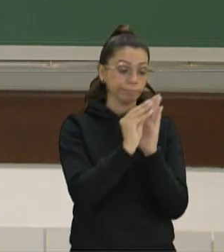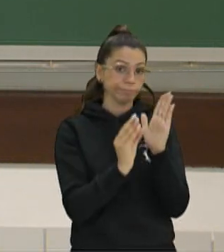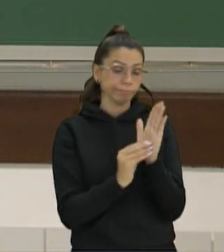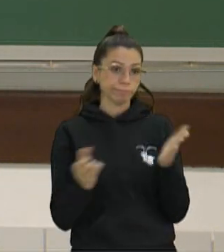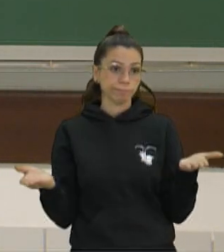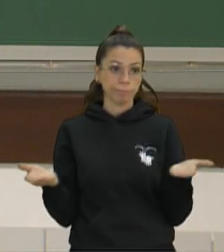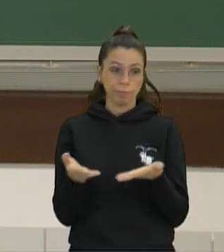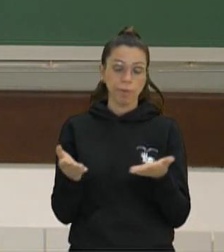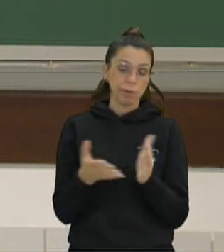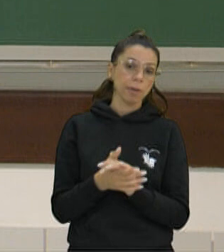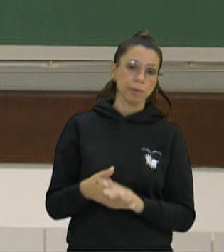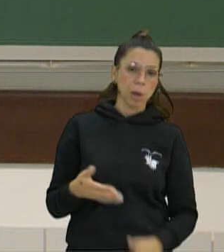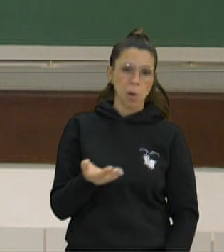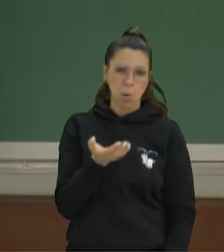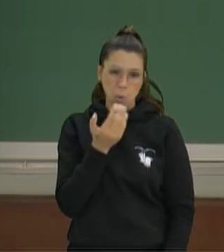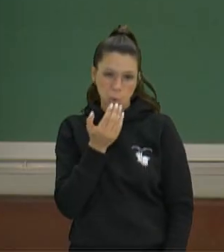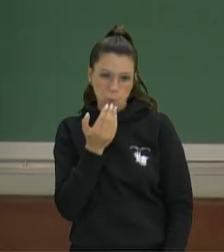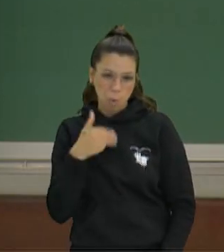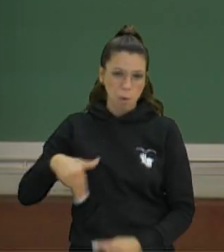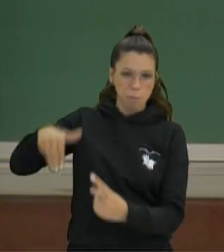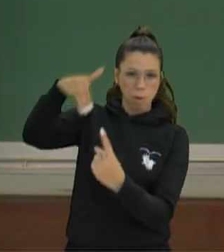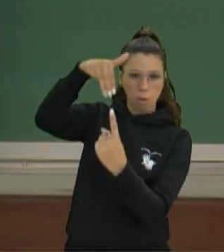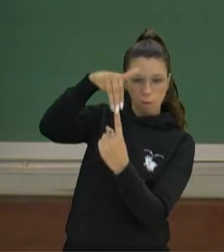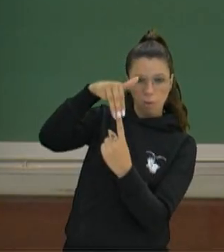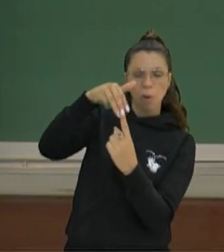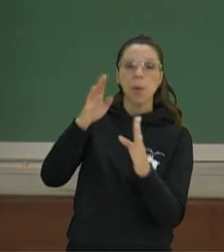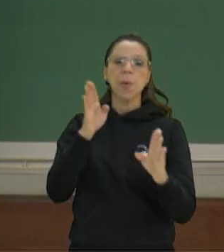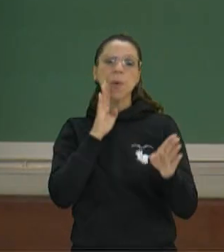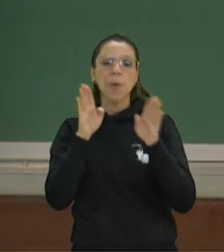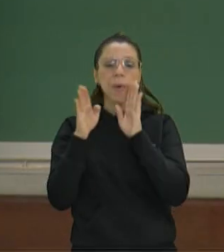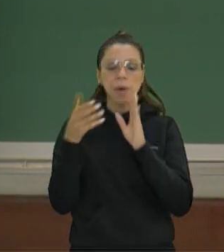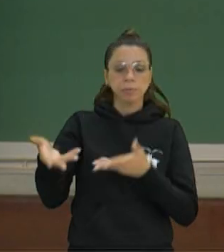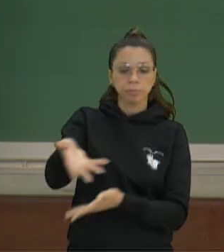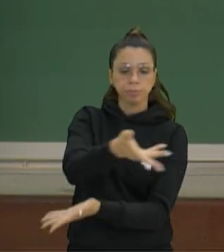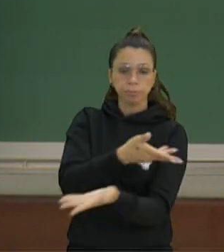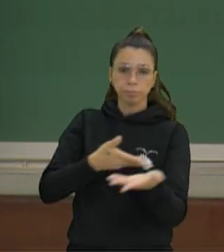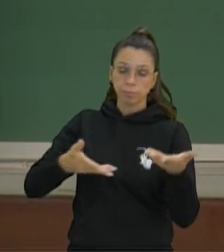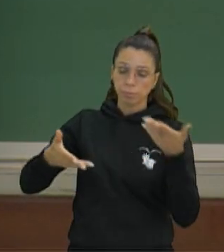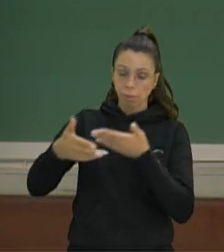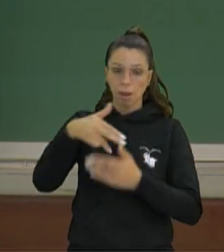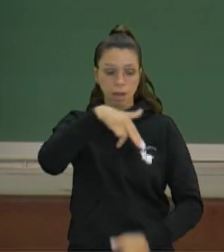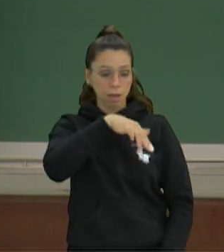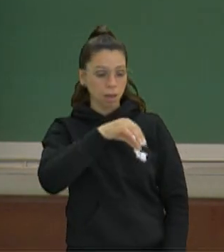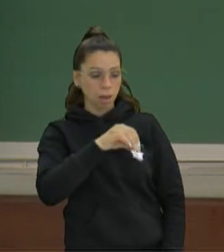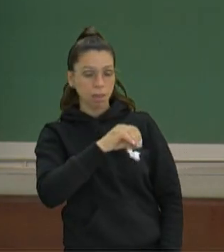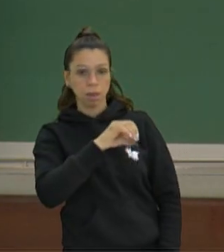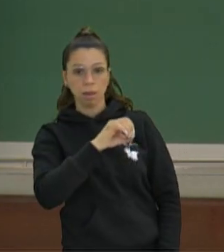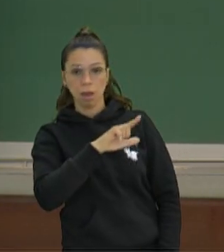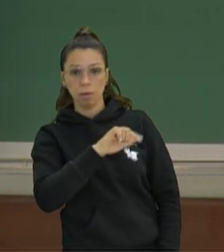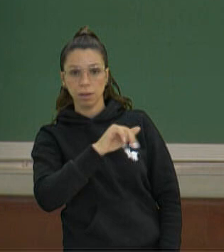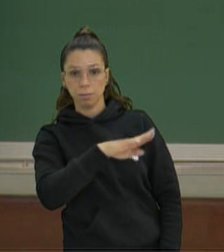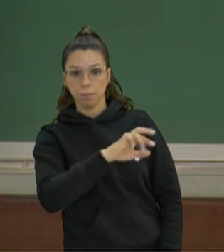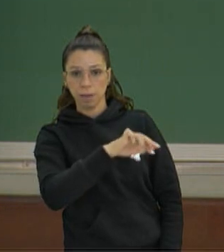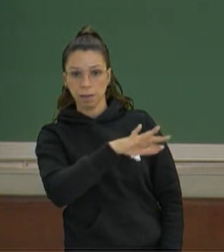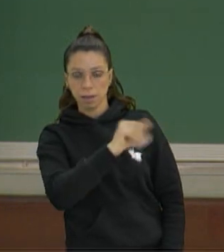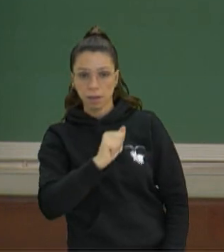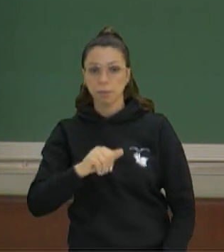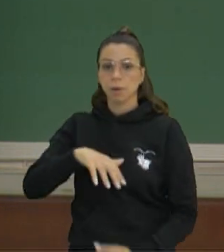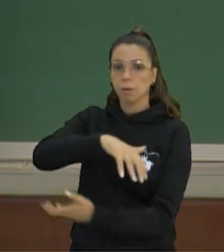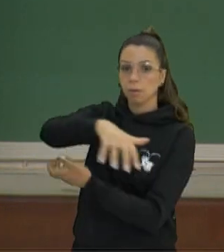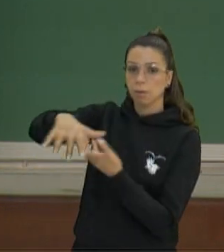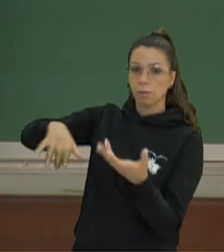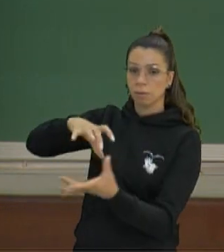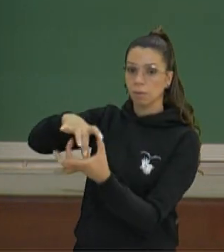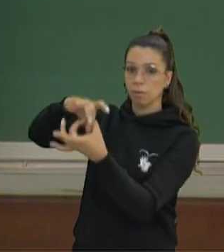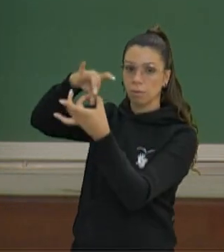mundo come no McDonald's e compartilha no Facebook? Globalização e neoliberalismo. Então, esses termos-chave